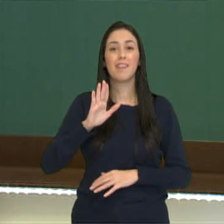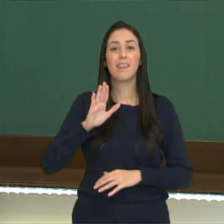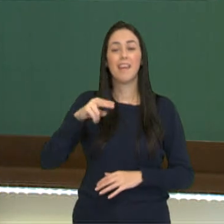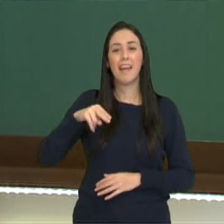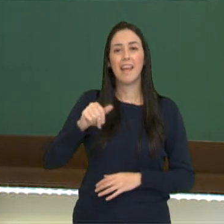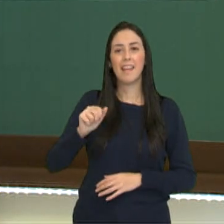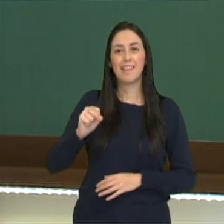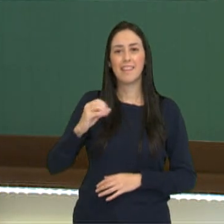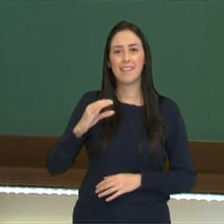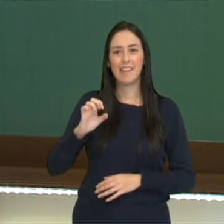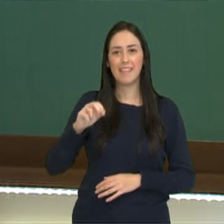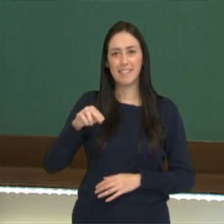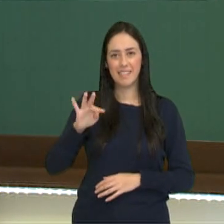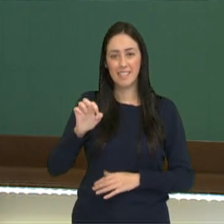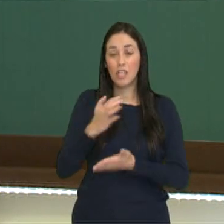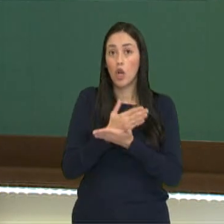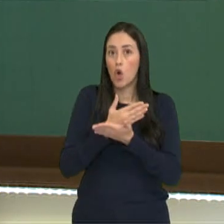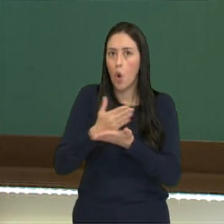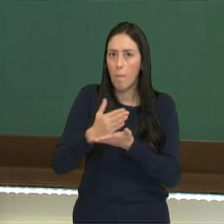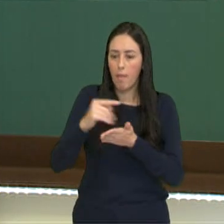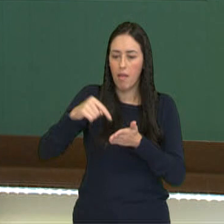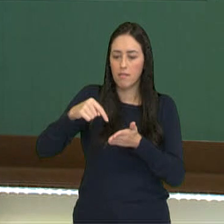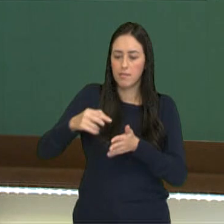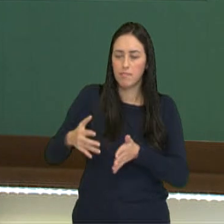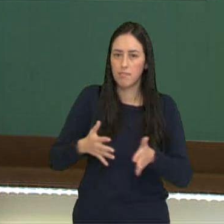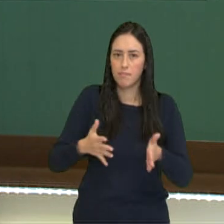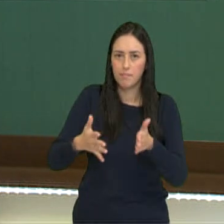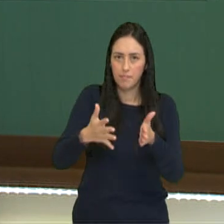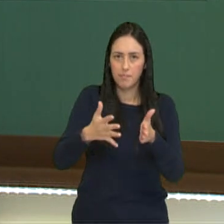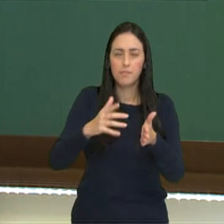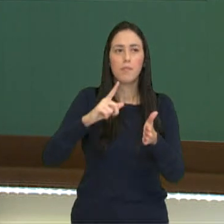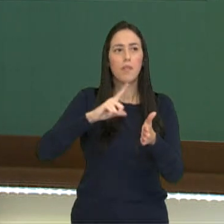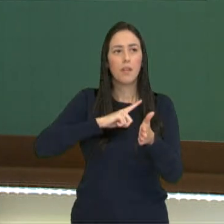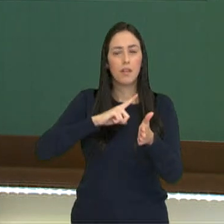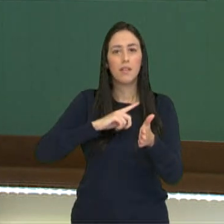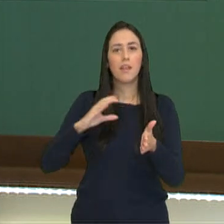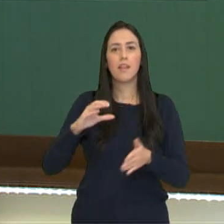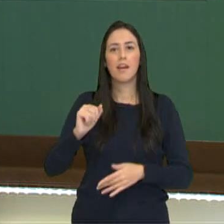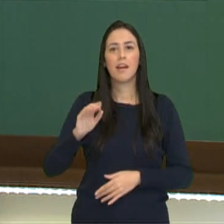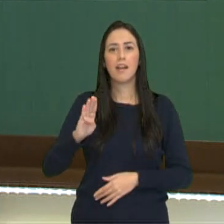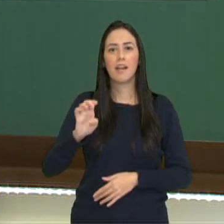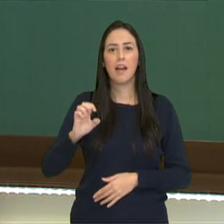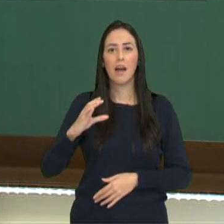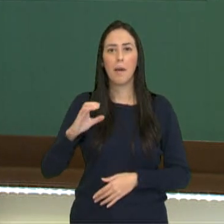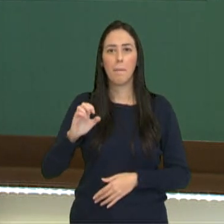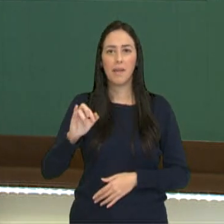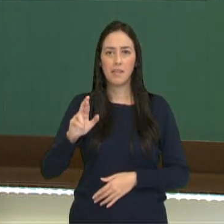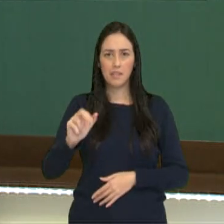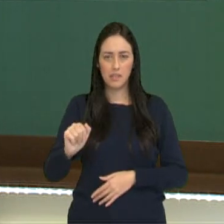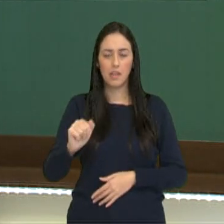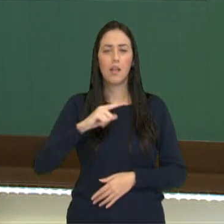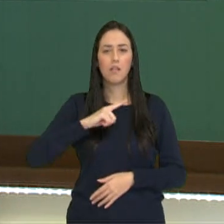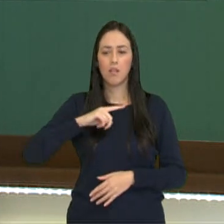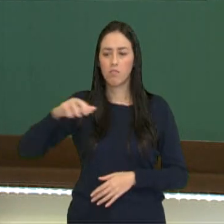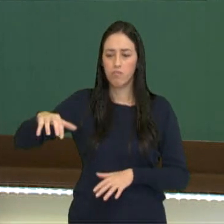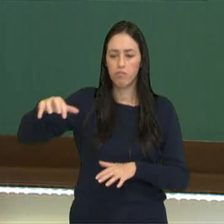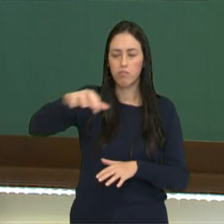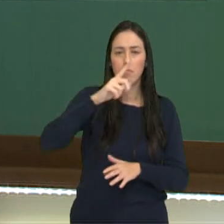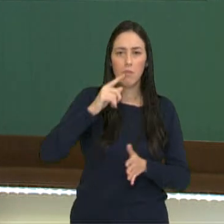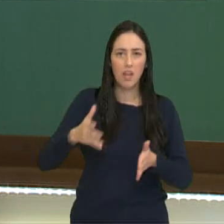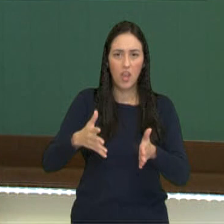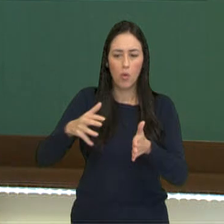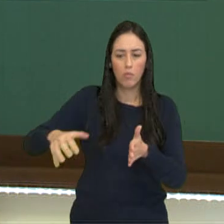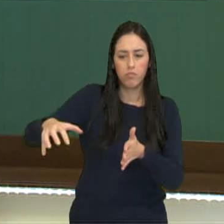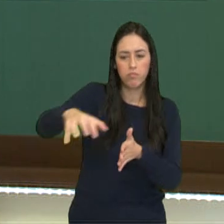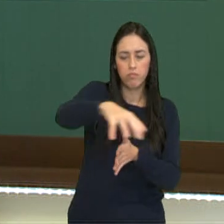rio tem o seu início. Nós temos as cabeceiras dos rios, que são justamente todas as áreas no entorno da nascente do